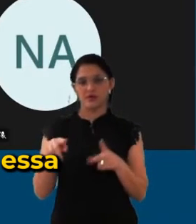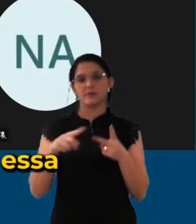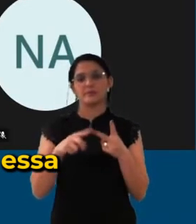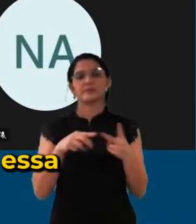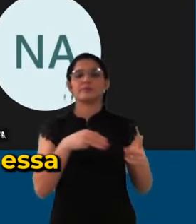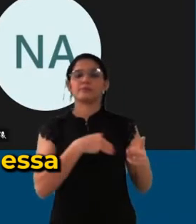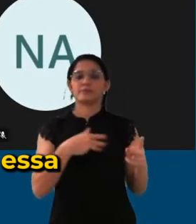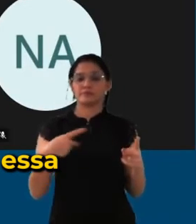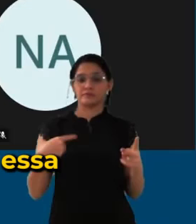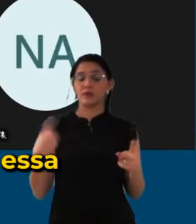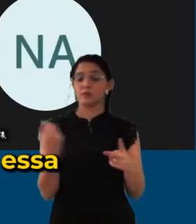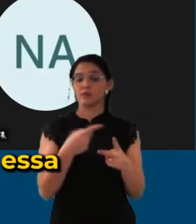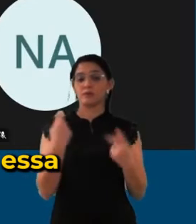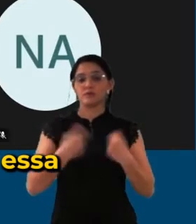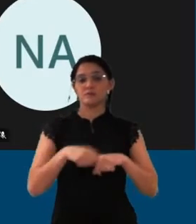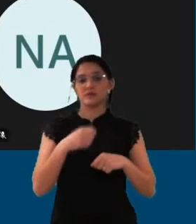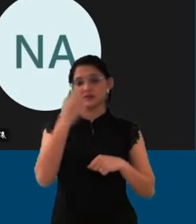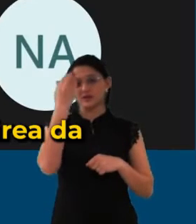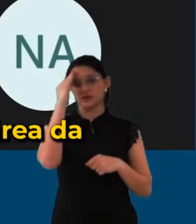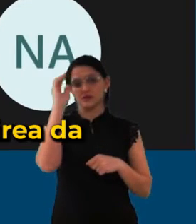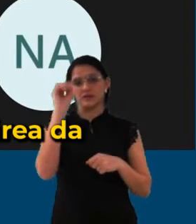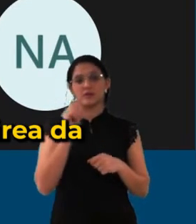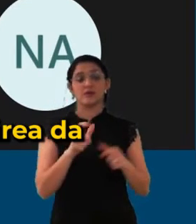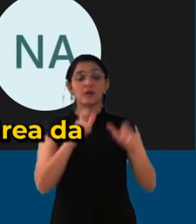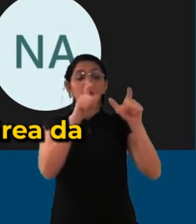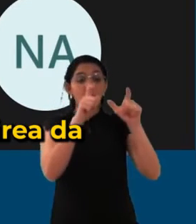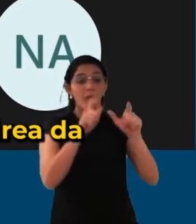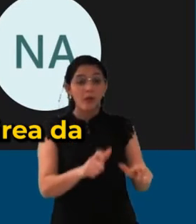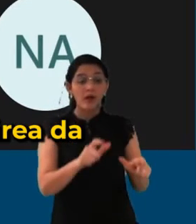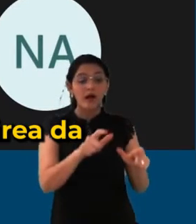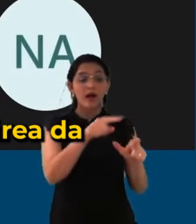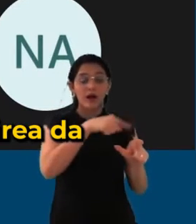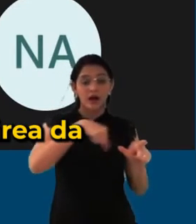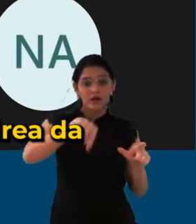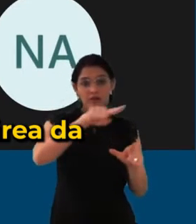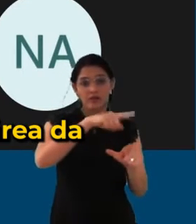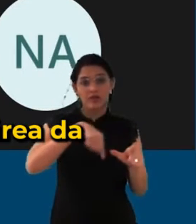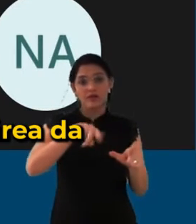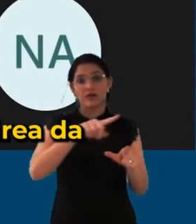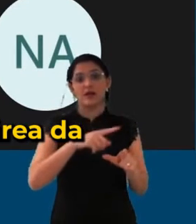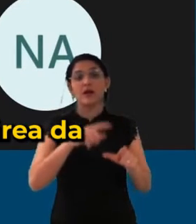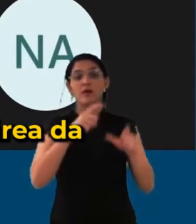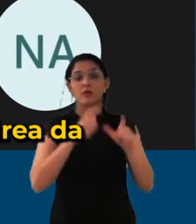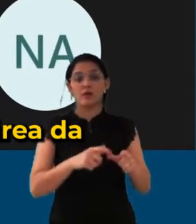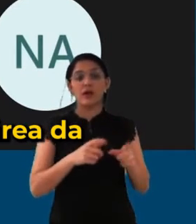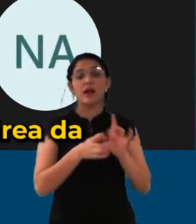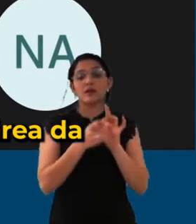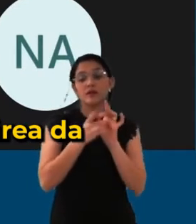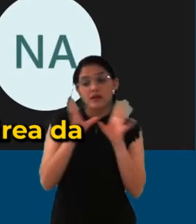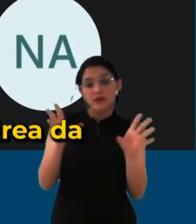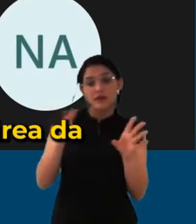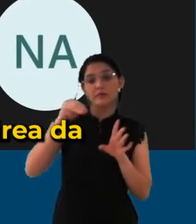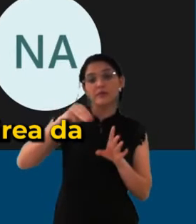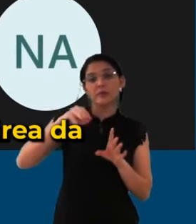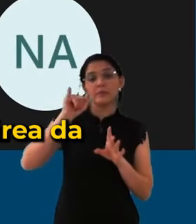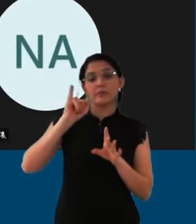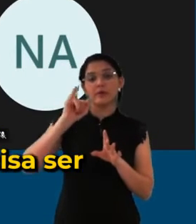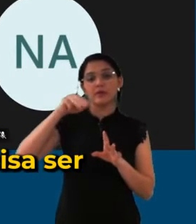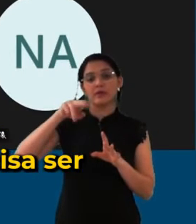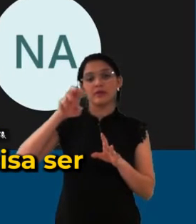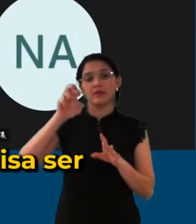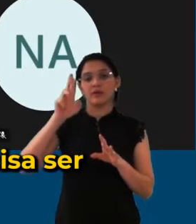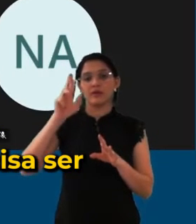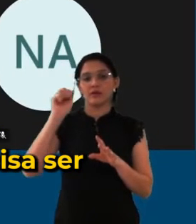realmente entender essa questão da área. A área que foi licenciada, a área da gleba, a área da mineração, porque há uma